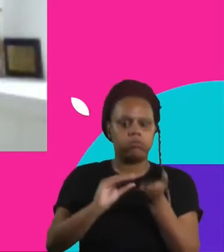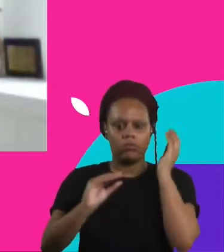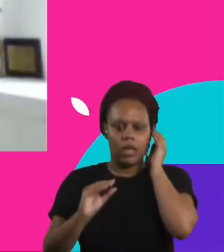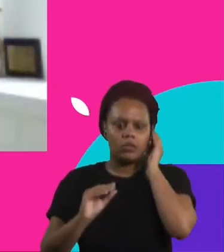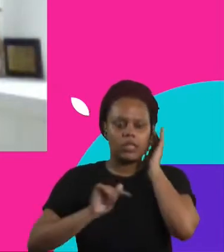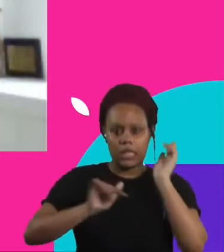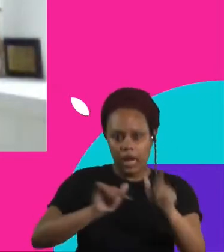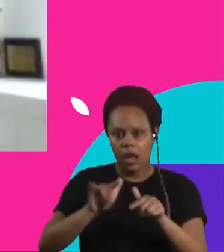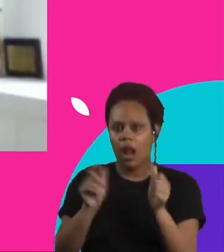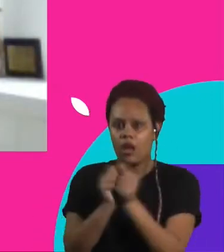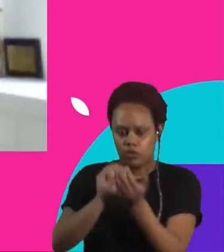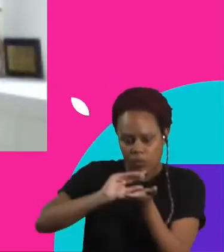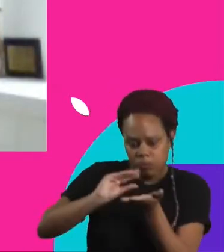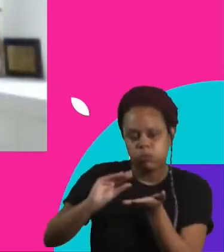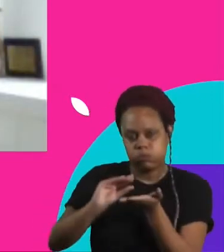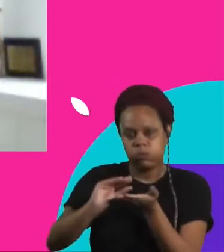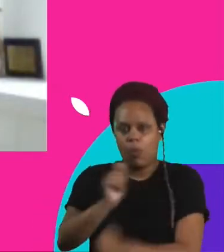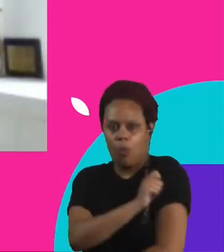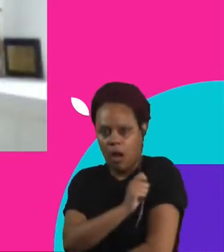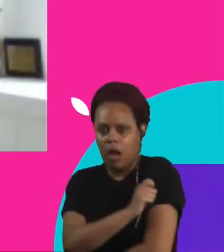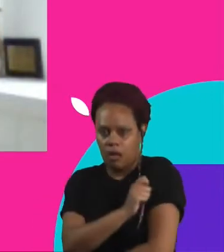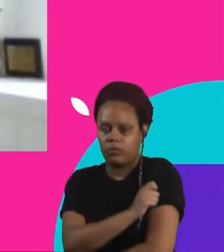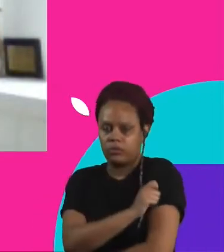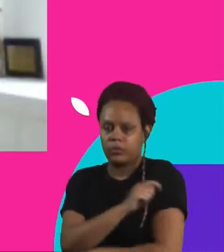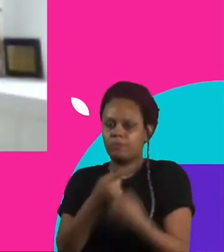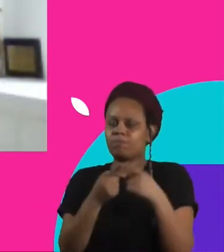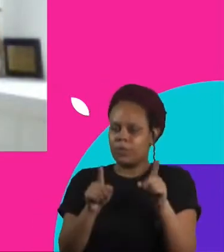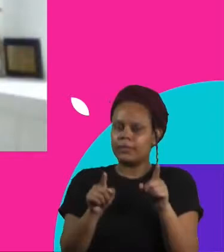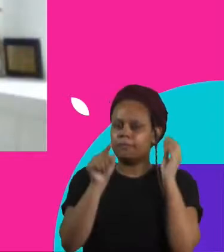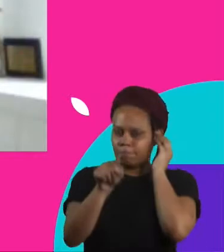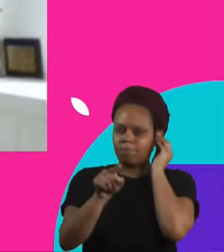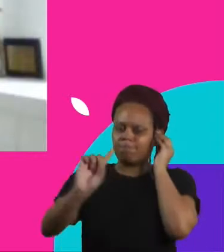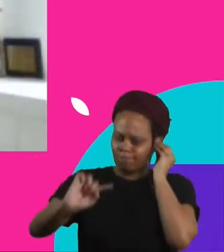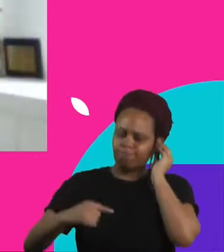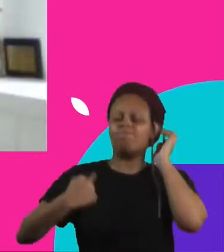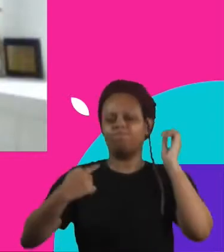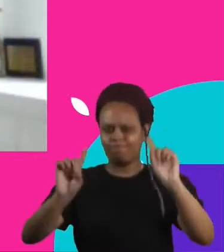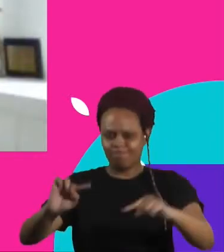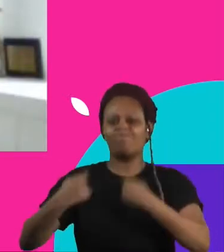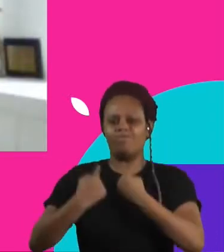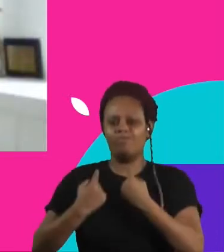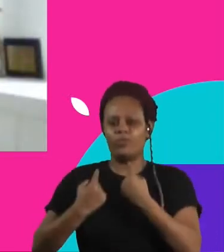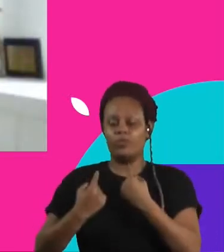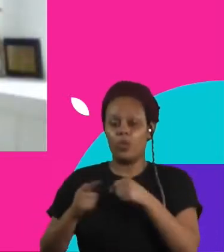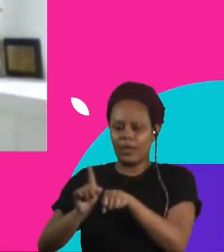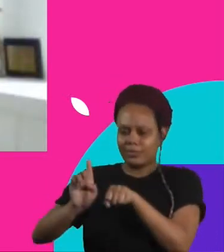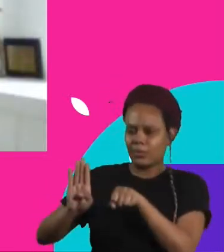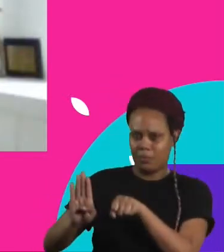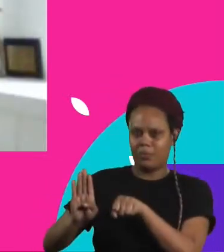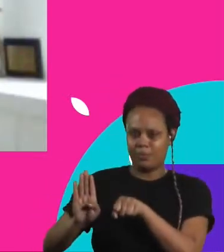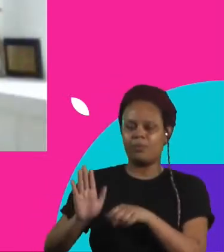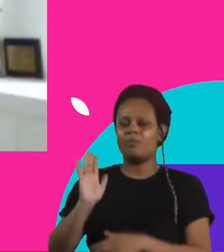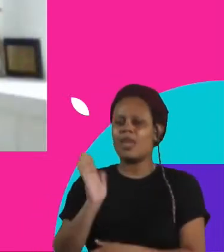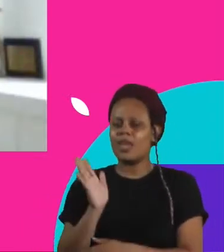plataformas educacionais para os seus alunos. Então, nós temos um grande desafio. Primeiro, que o Social Good Brasil já